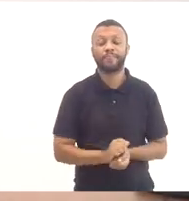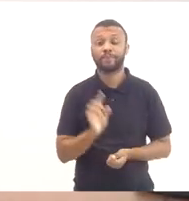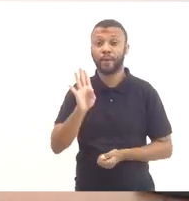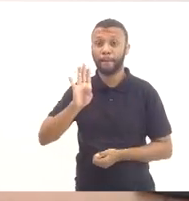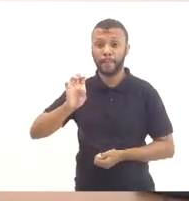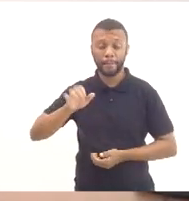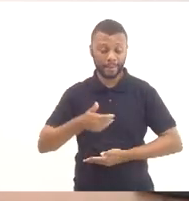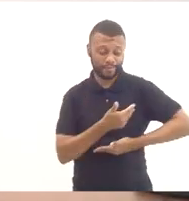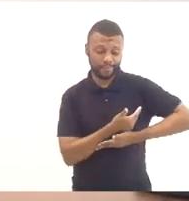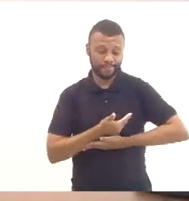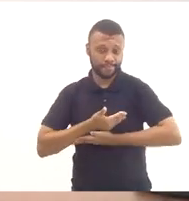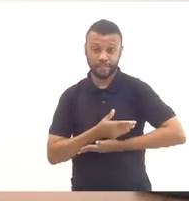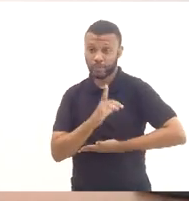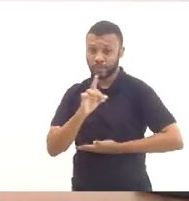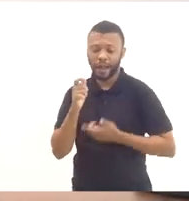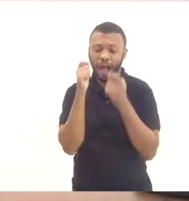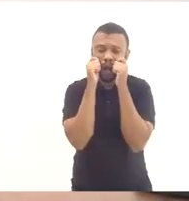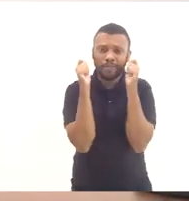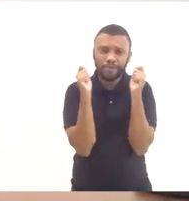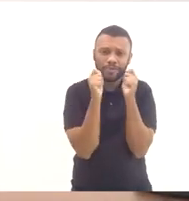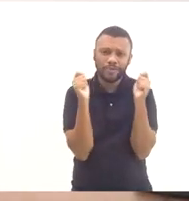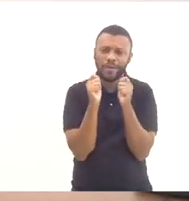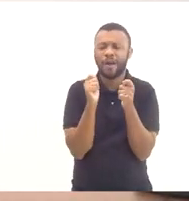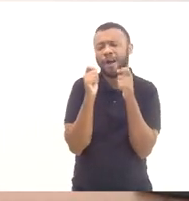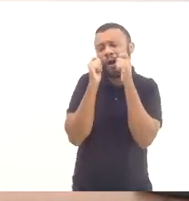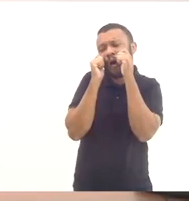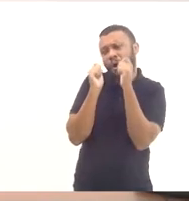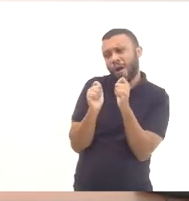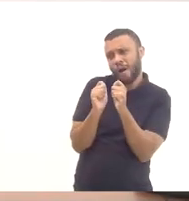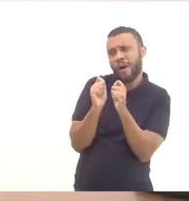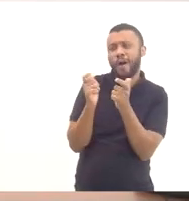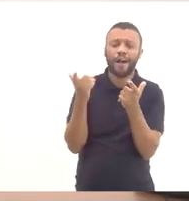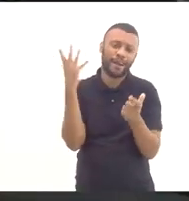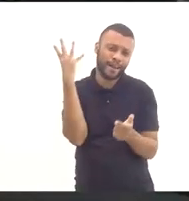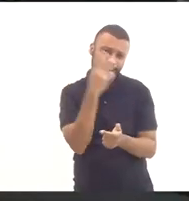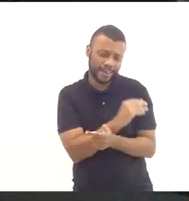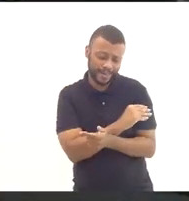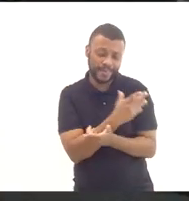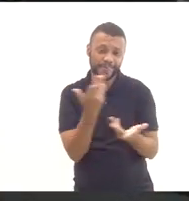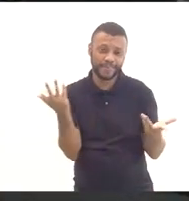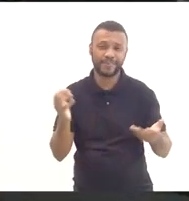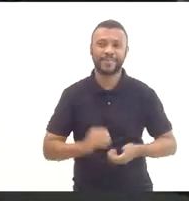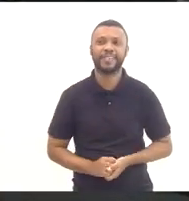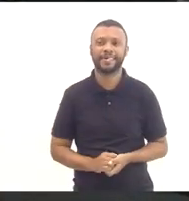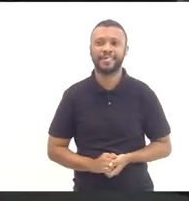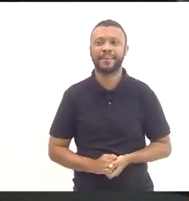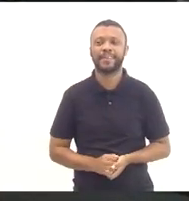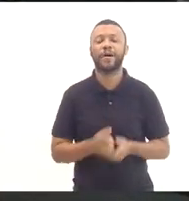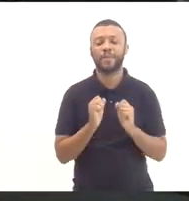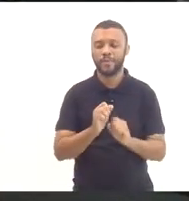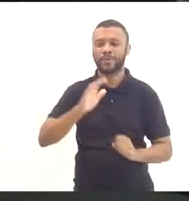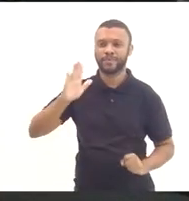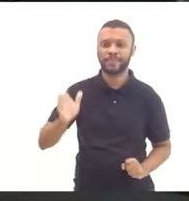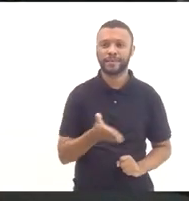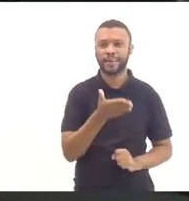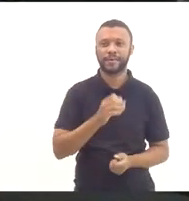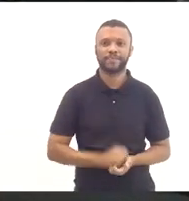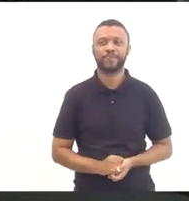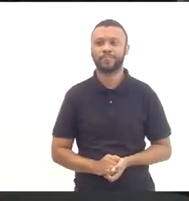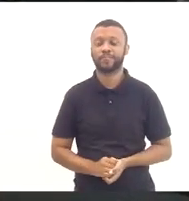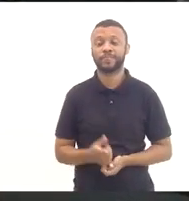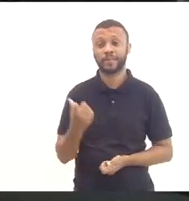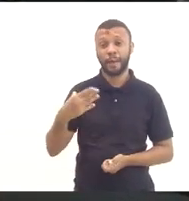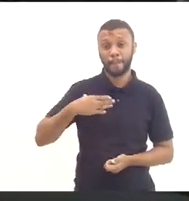bebendo o dia que nasceu uma fofura podem fazer por favor não me decepciona né pode avançar aqui